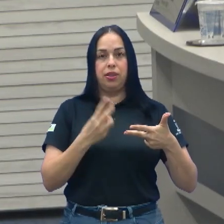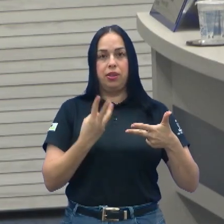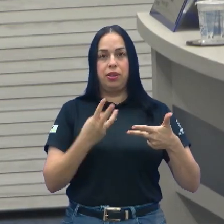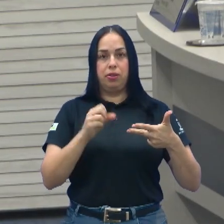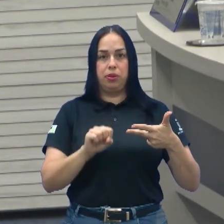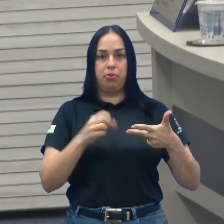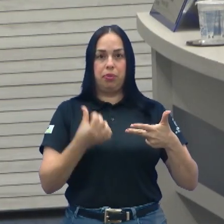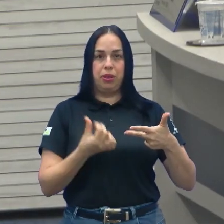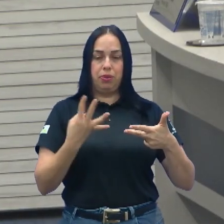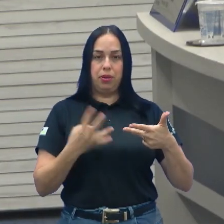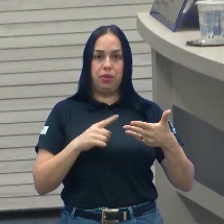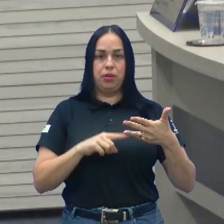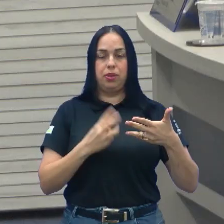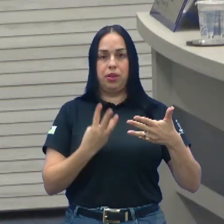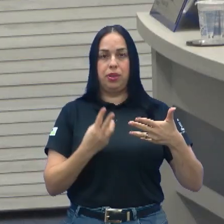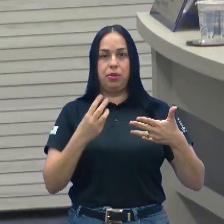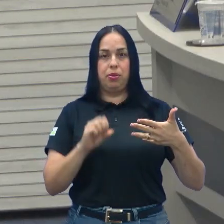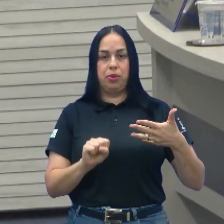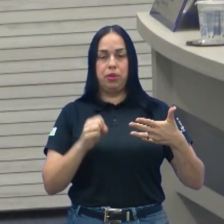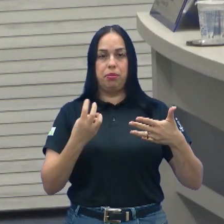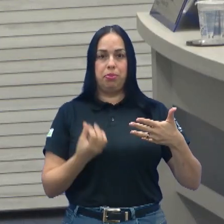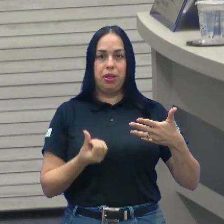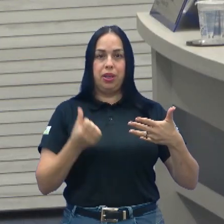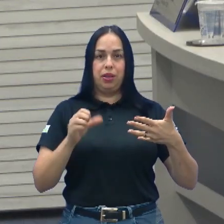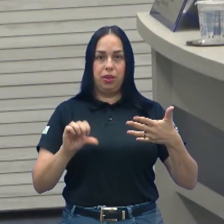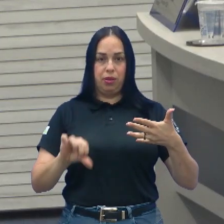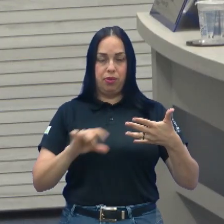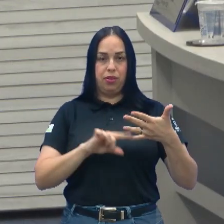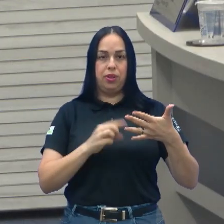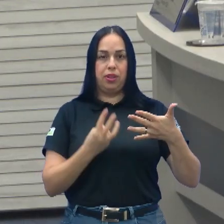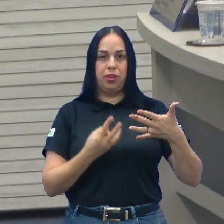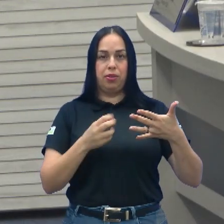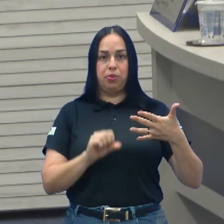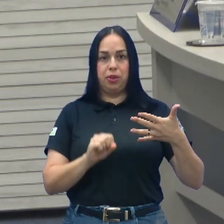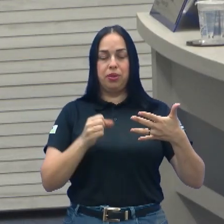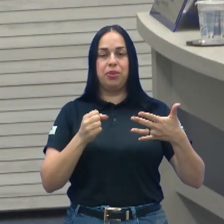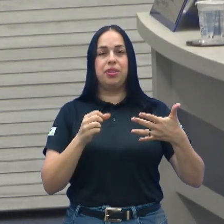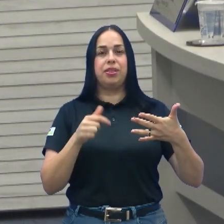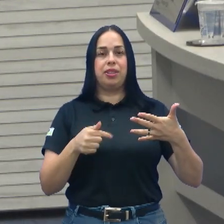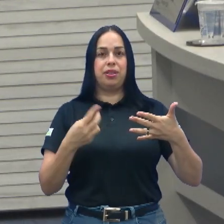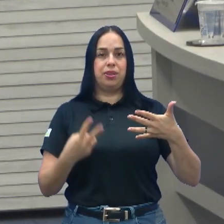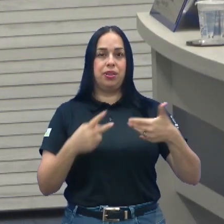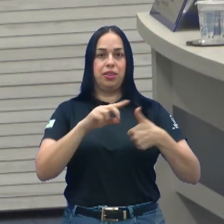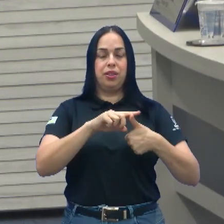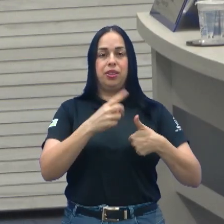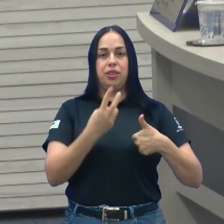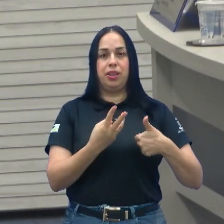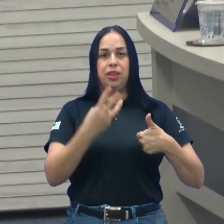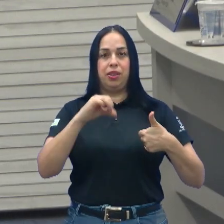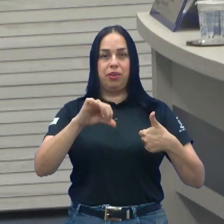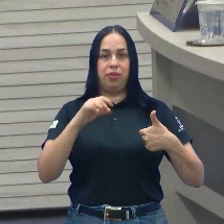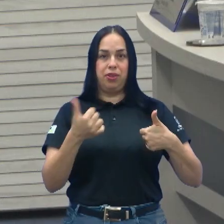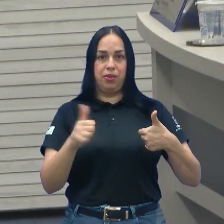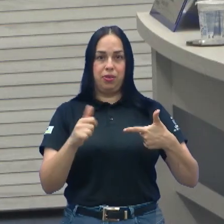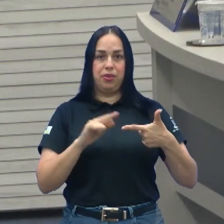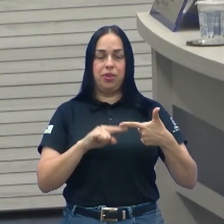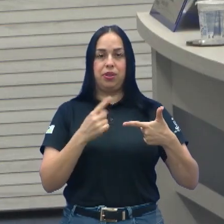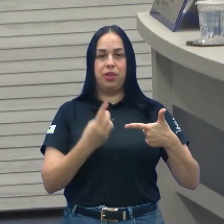3868, 3869, 3872, 3908, 3911,